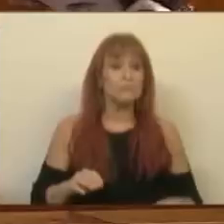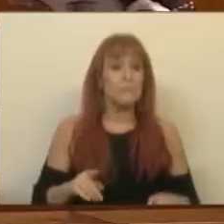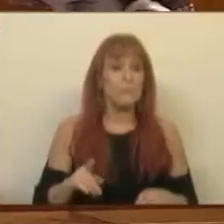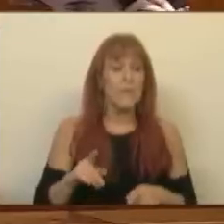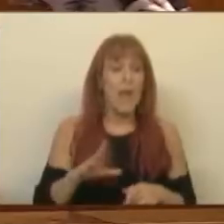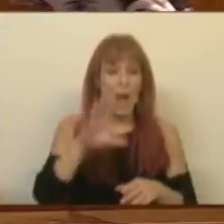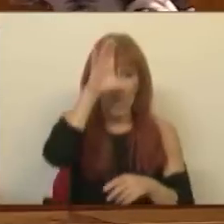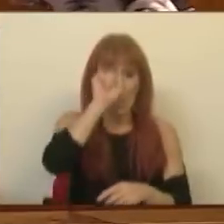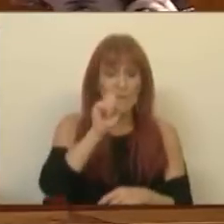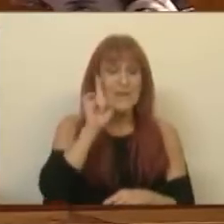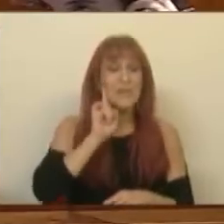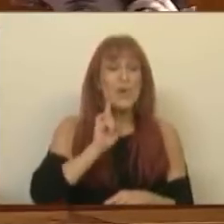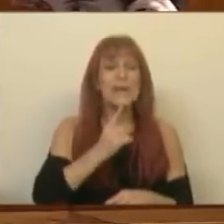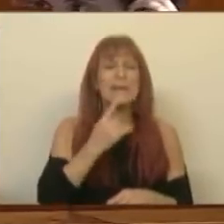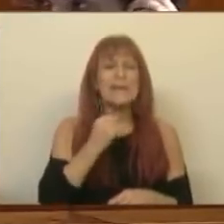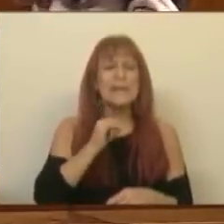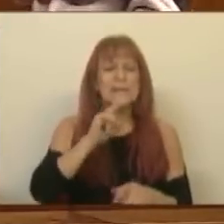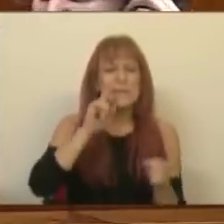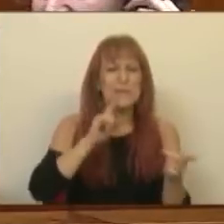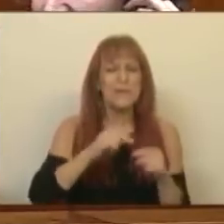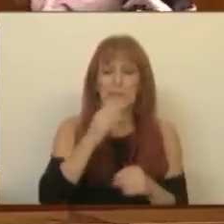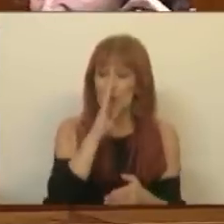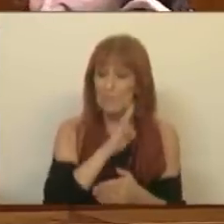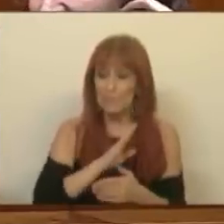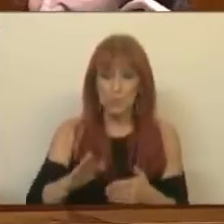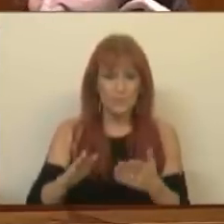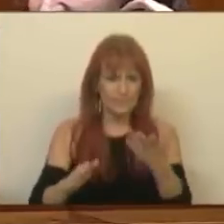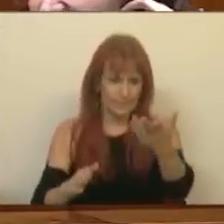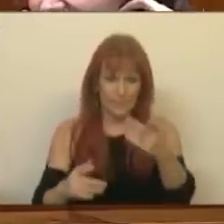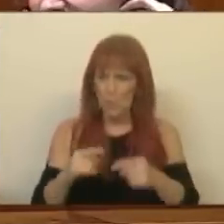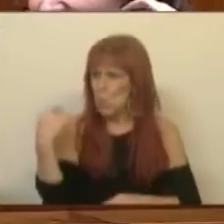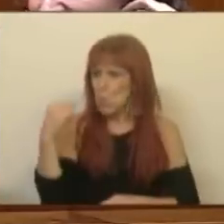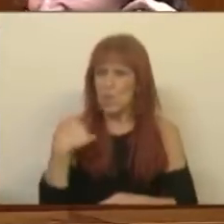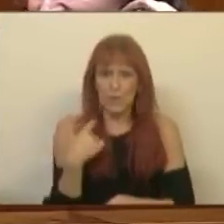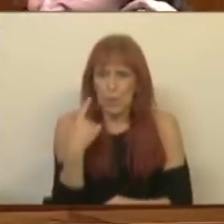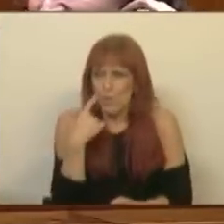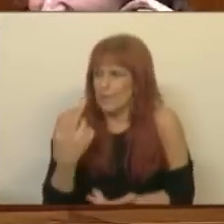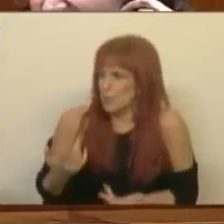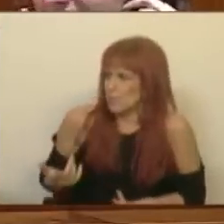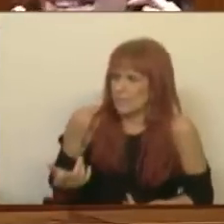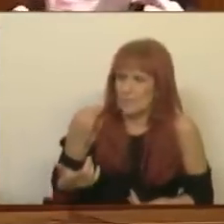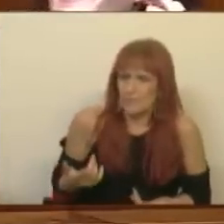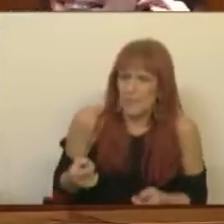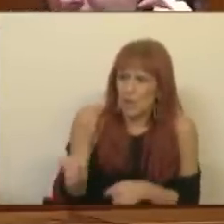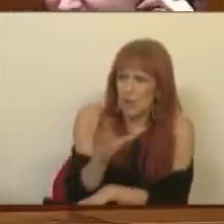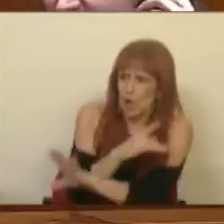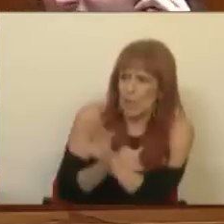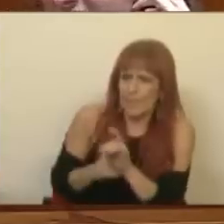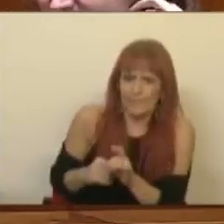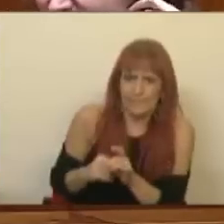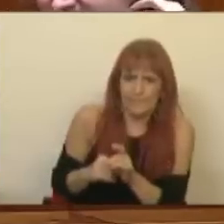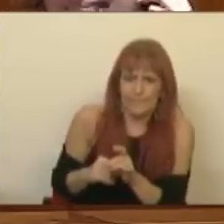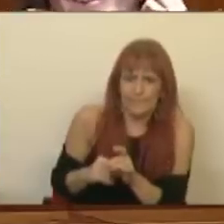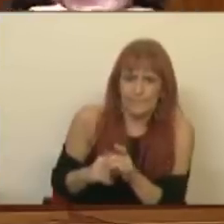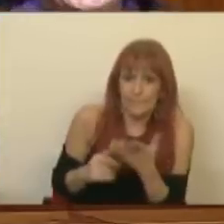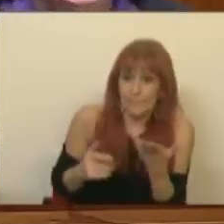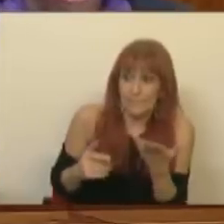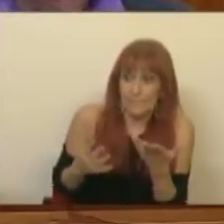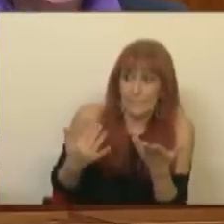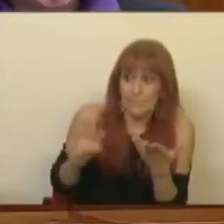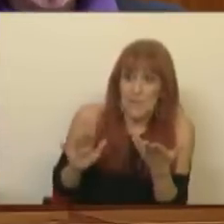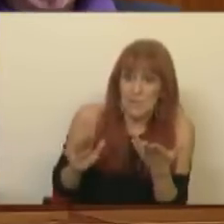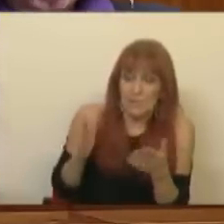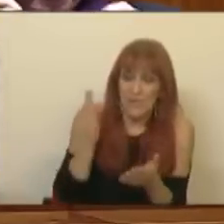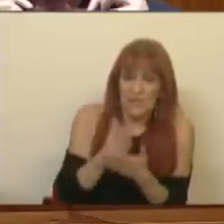ao governo da senhora 3 que aplicou é o único na Europa nas enfim